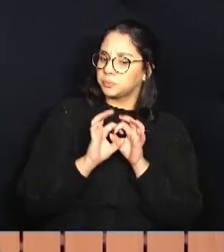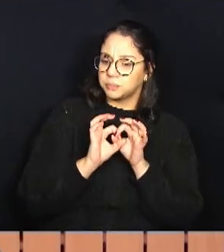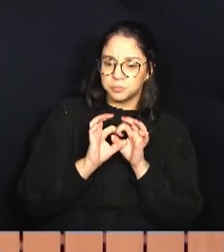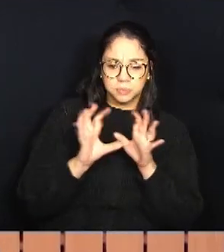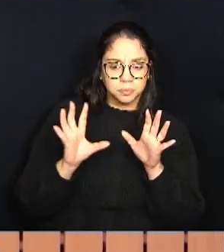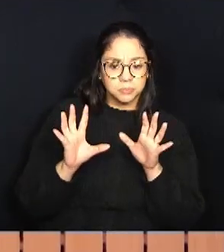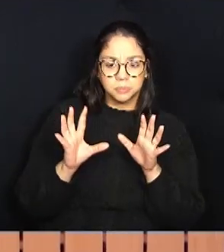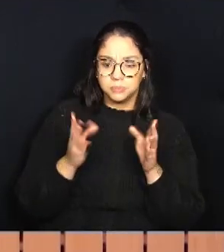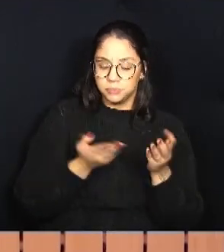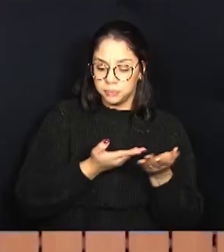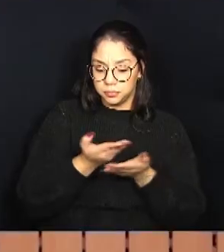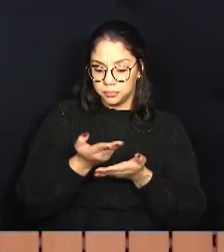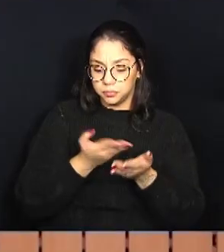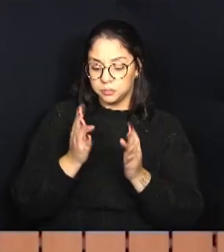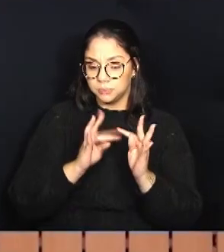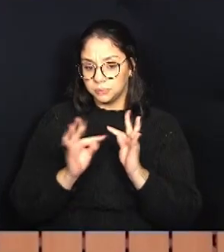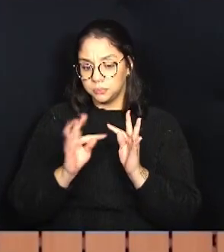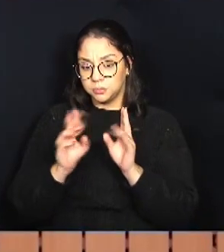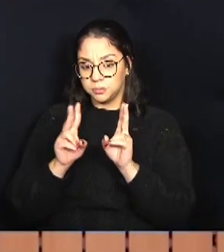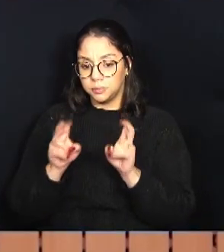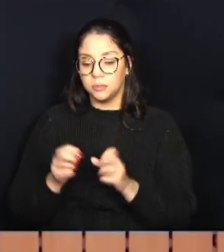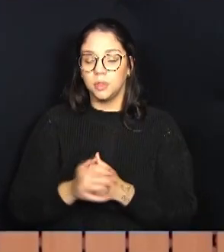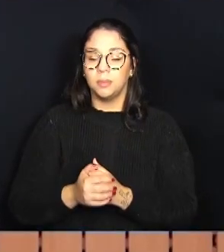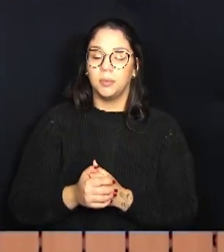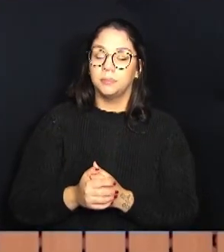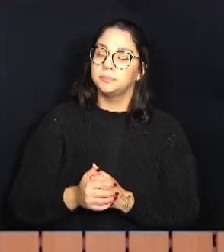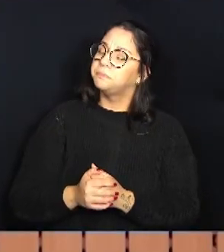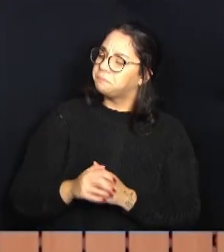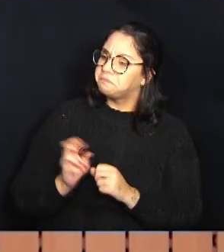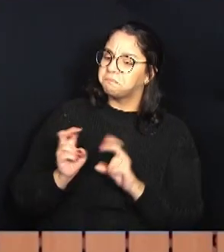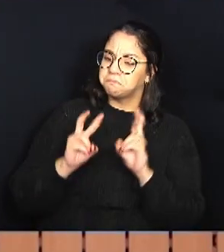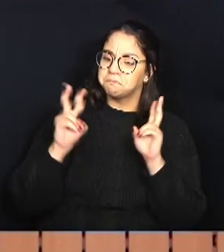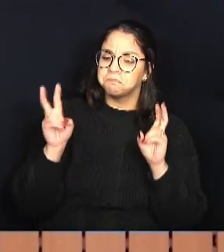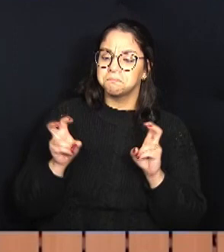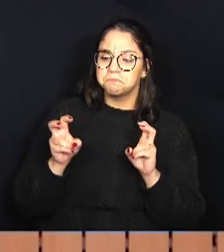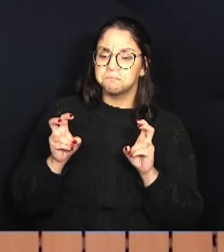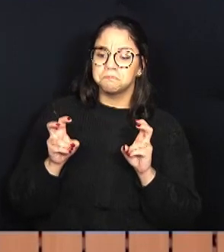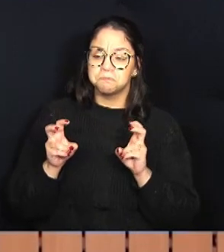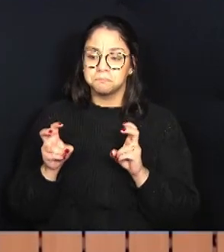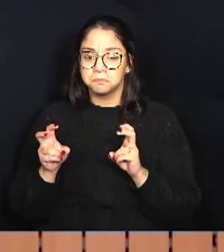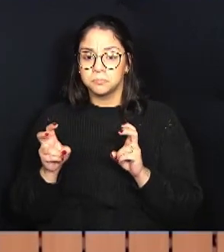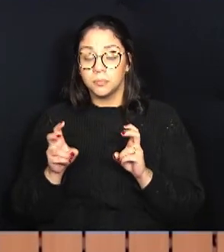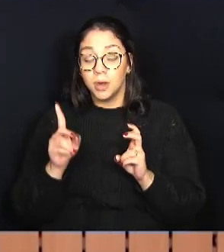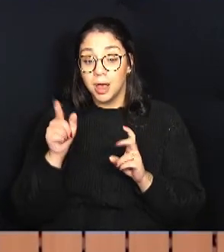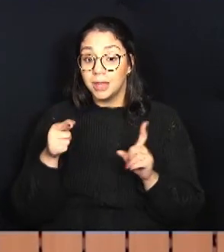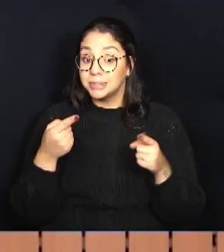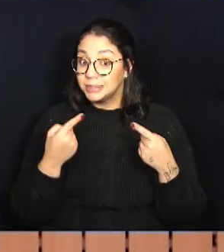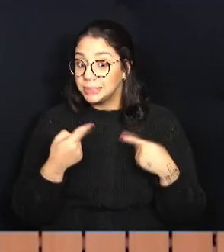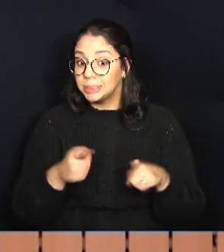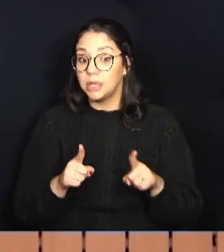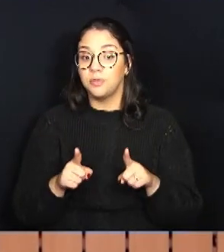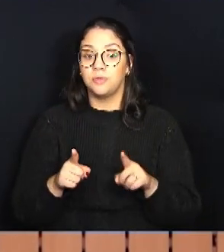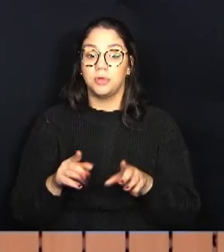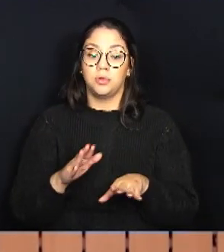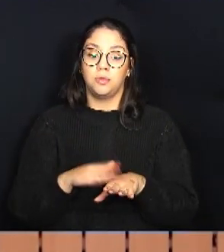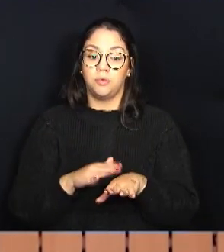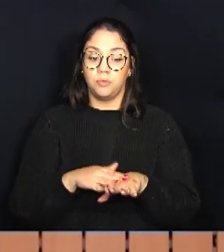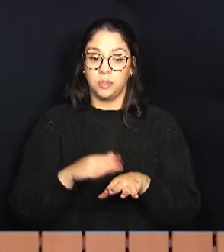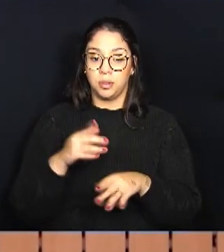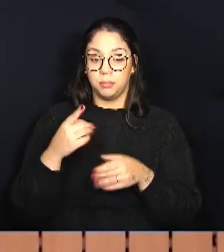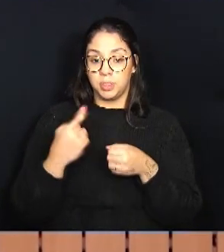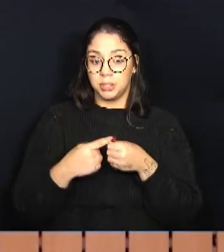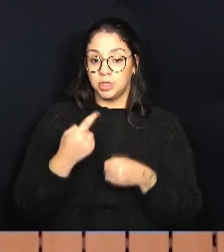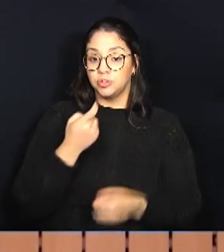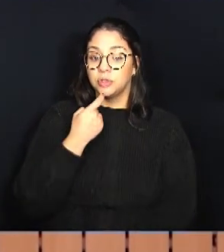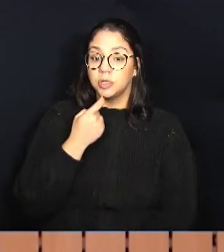para tratar sobre o tema. Esse assunto que é um desafio que está colocado para a cidade de